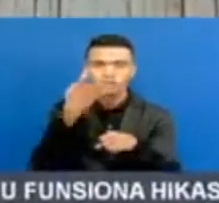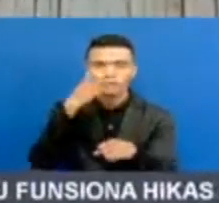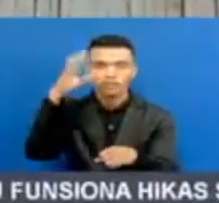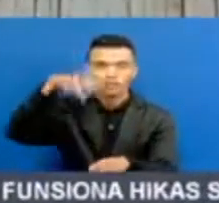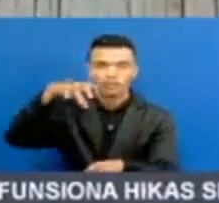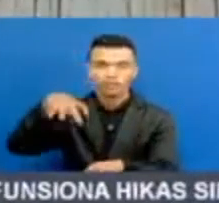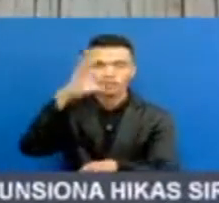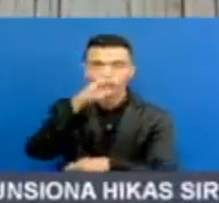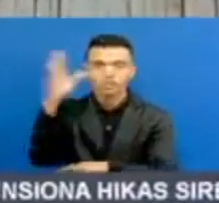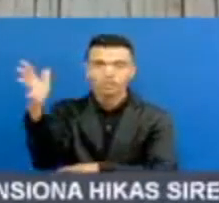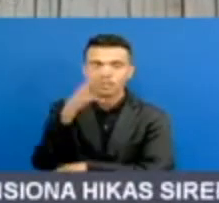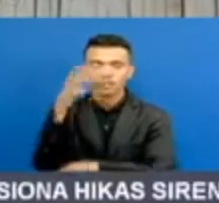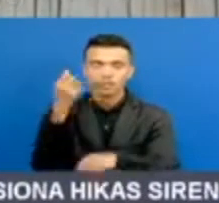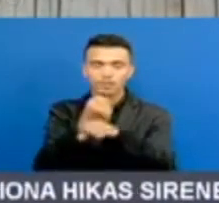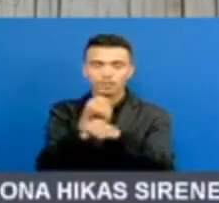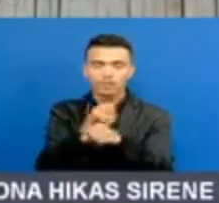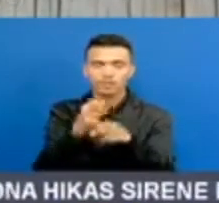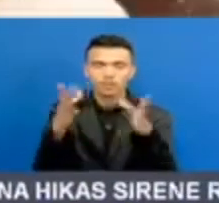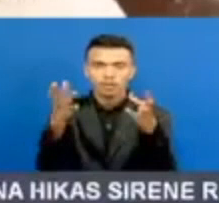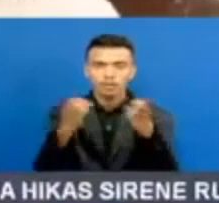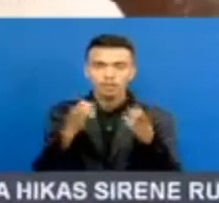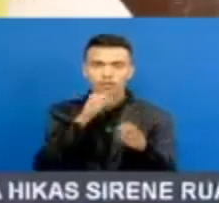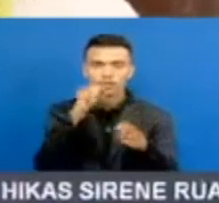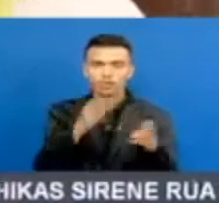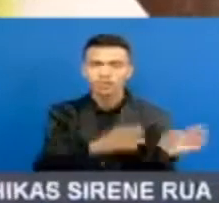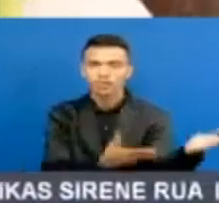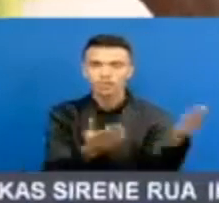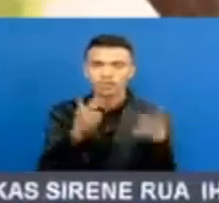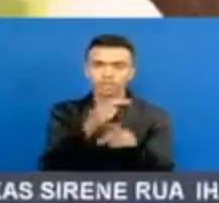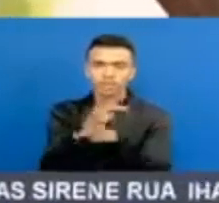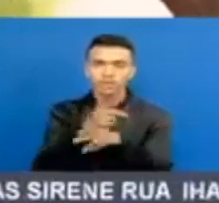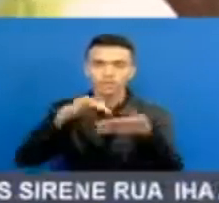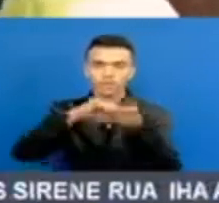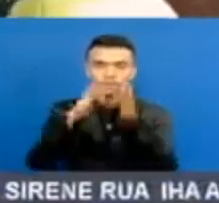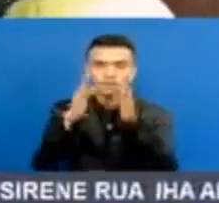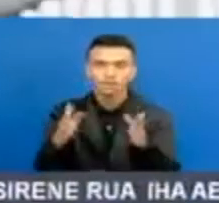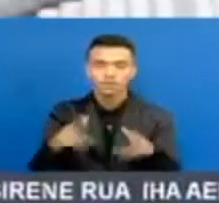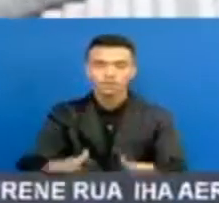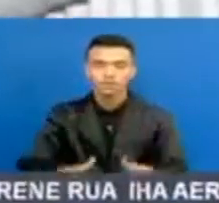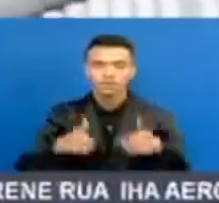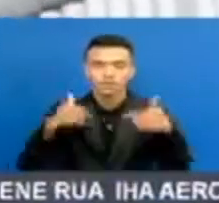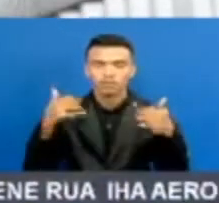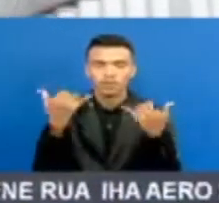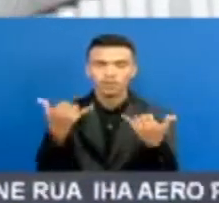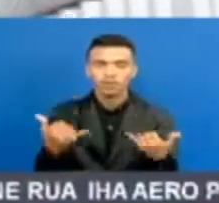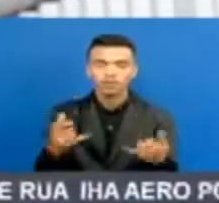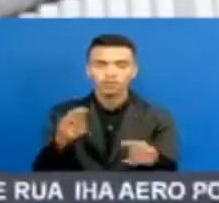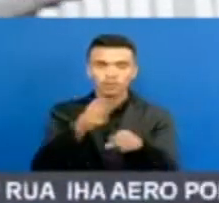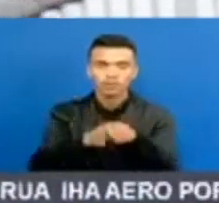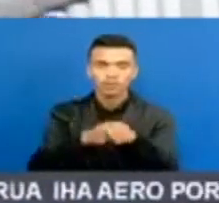u makasa amite ya akar kalaku tem que desfaisa amina alun salva amina alun ina vida tambai edifício agora de verdade situação